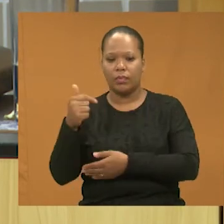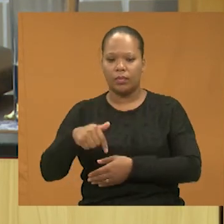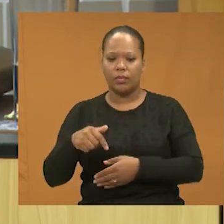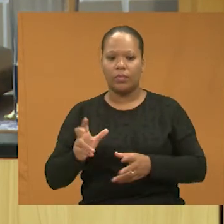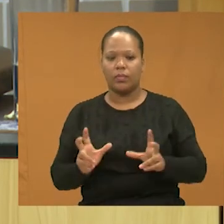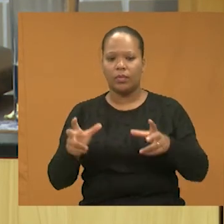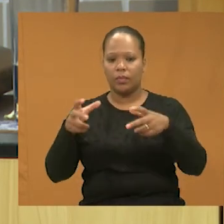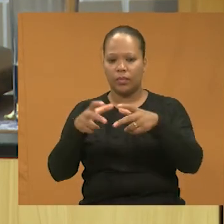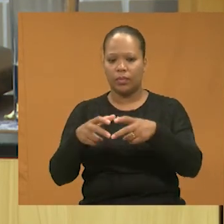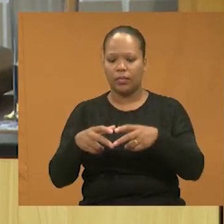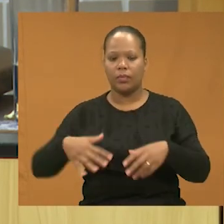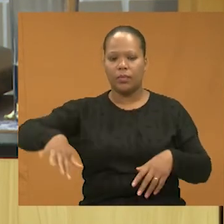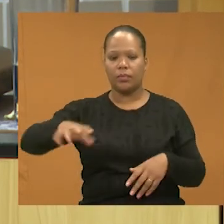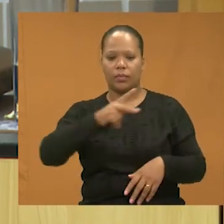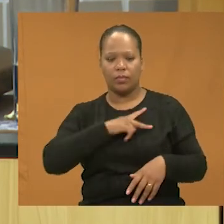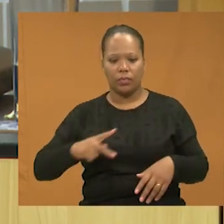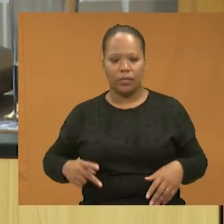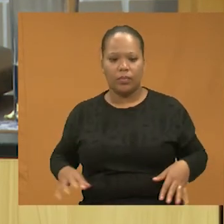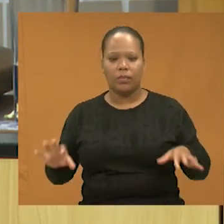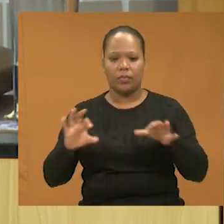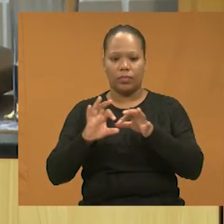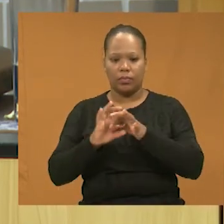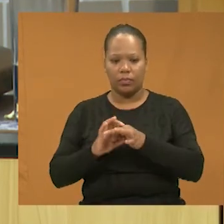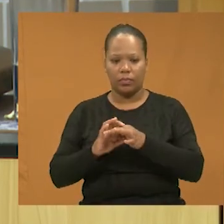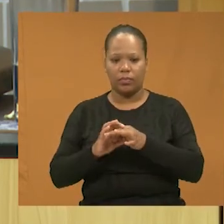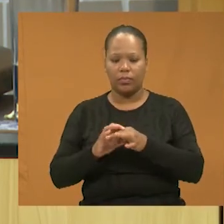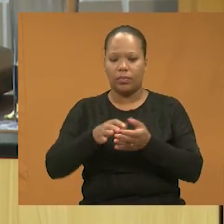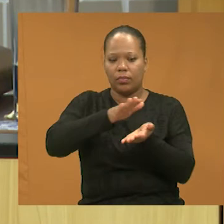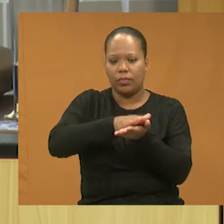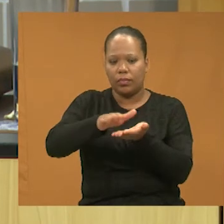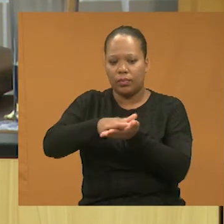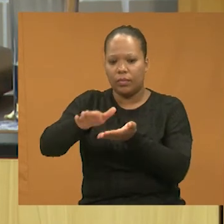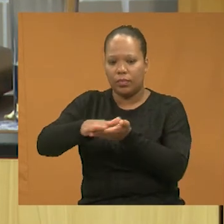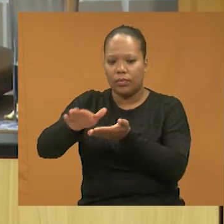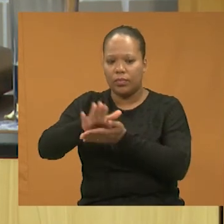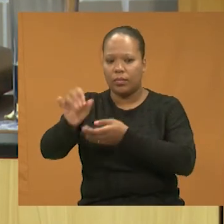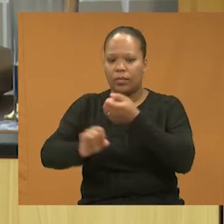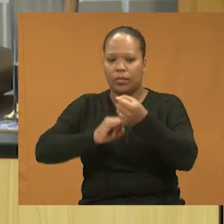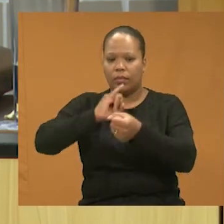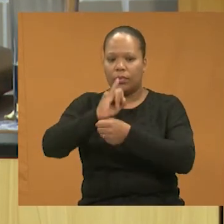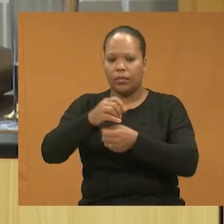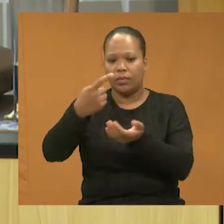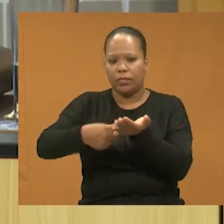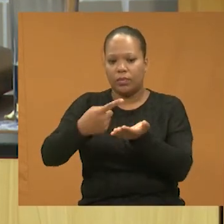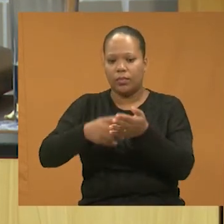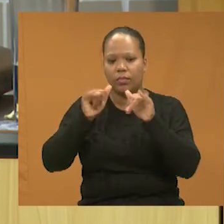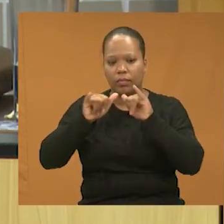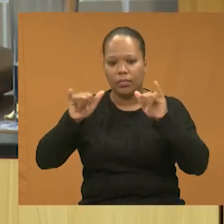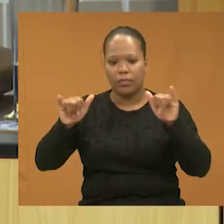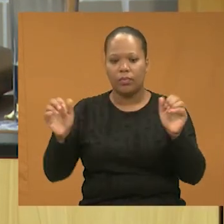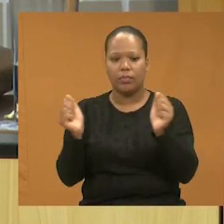nossa casa, para os vereadores. Então, vai estar no e-mail de vocês hoje à tarde essa reunião junto com a